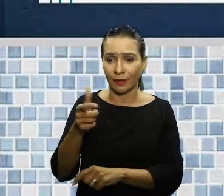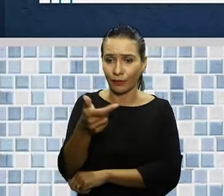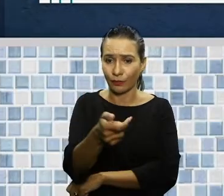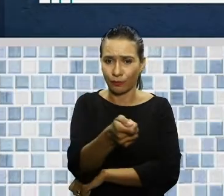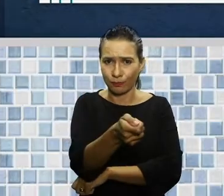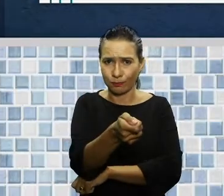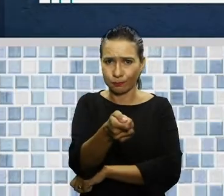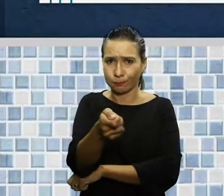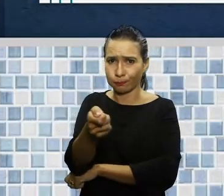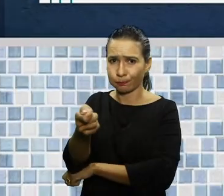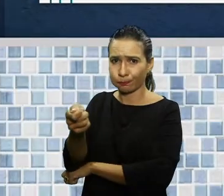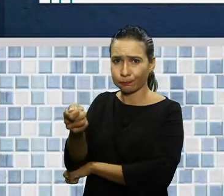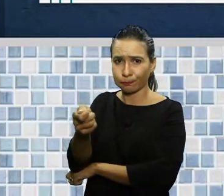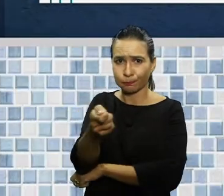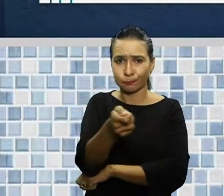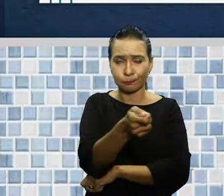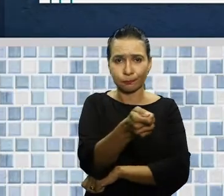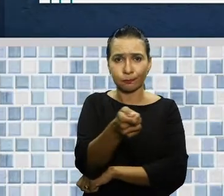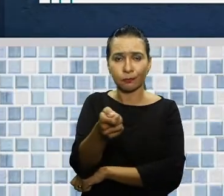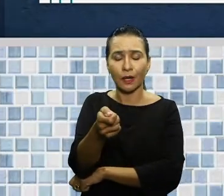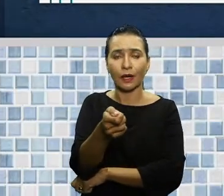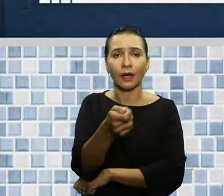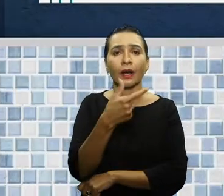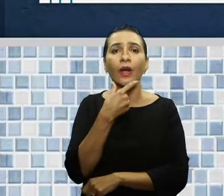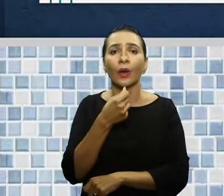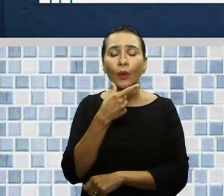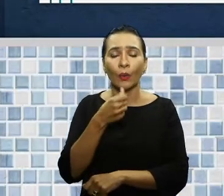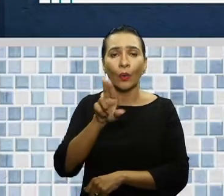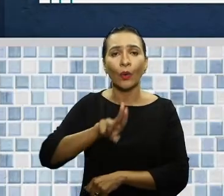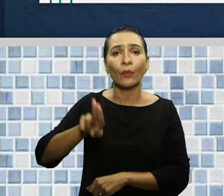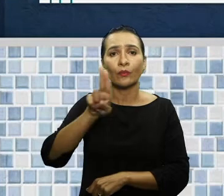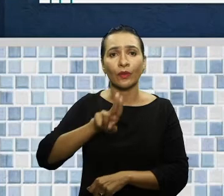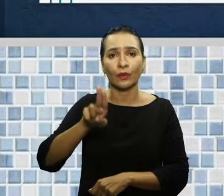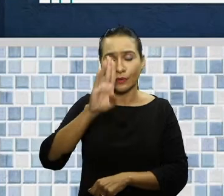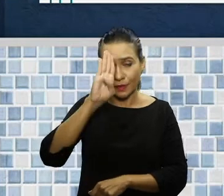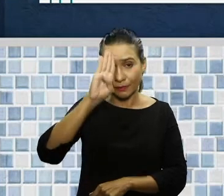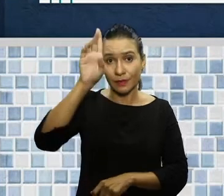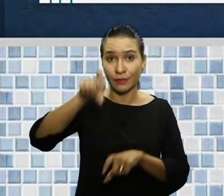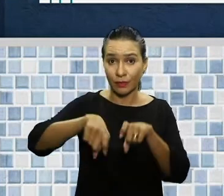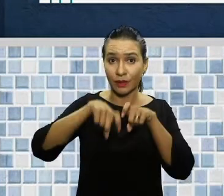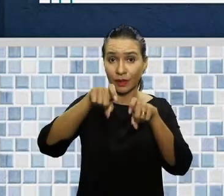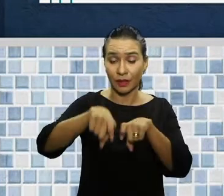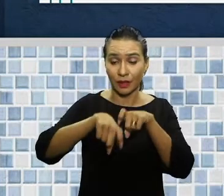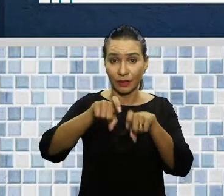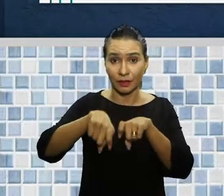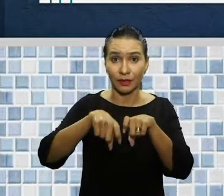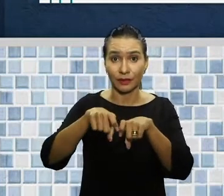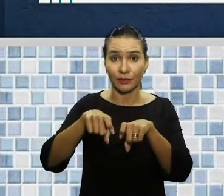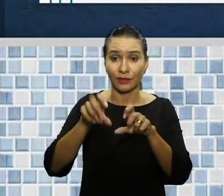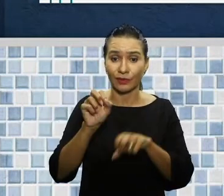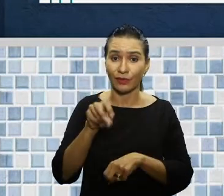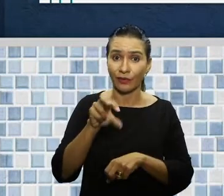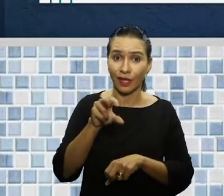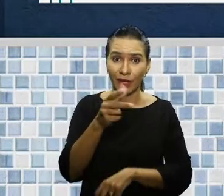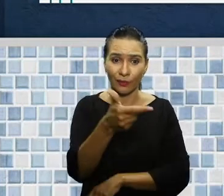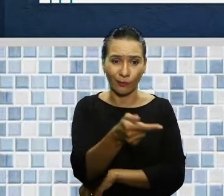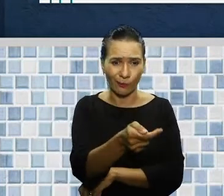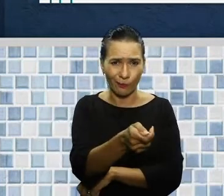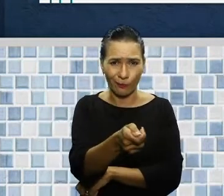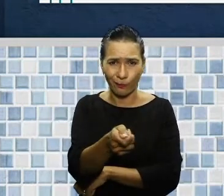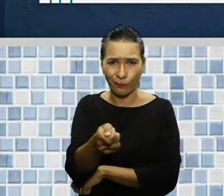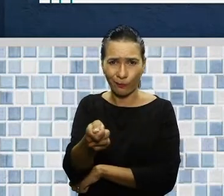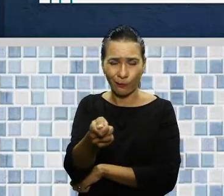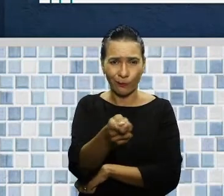que o homem vem utilizando o solo principalmente para agricultura, e à medida que o conhecimento